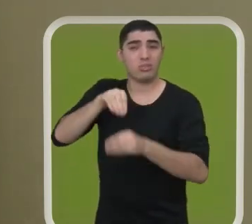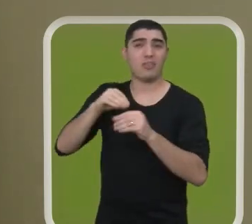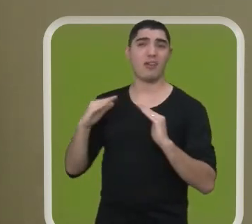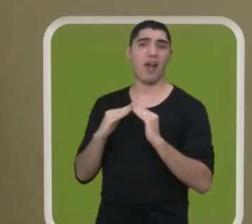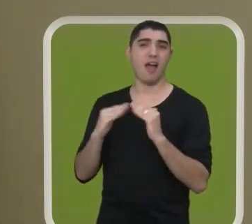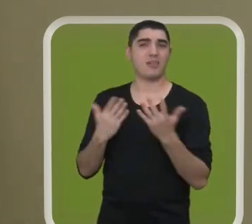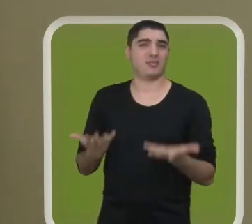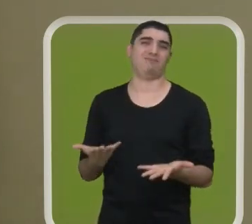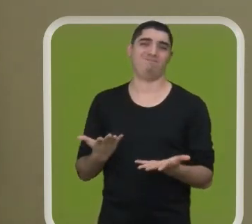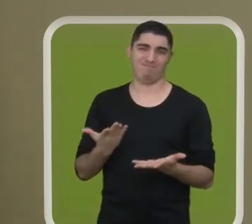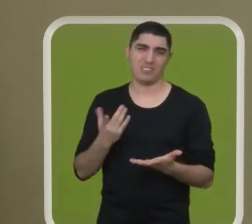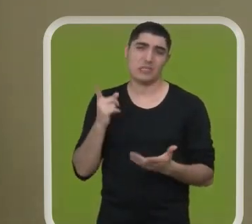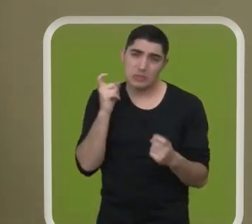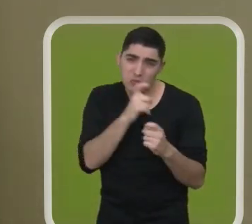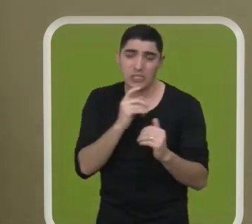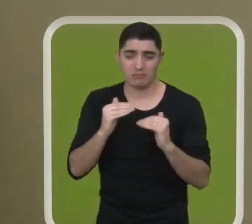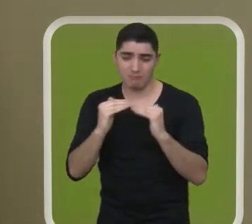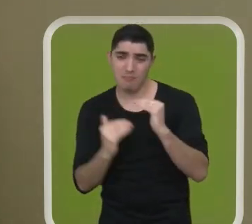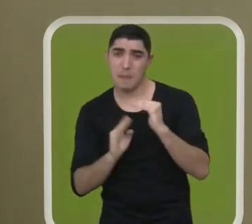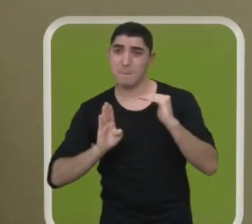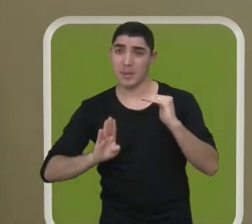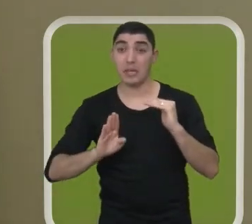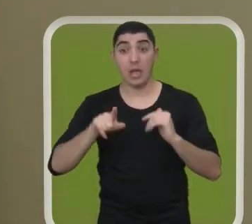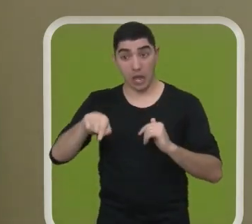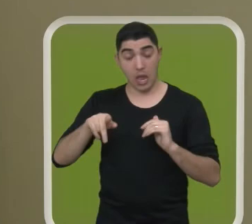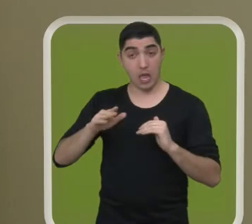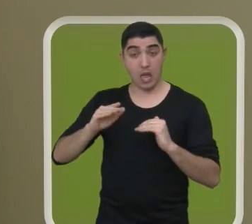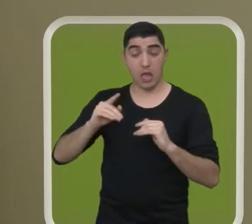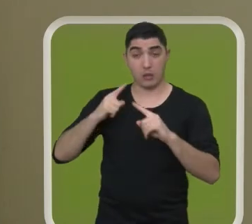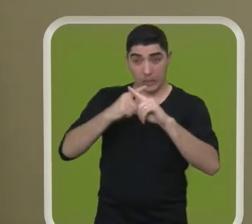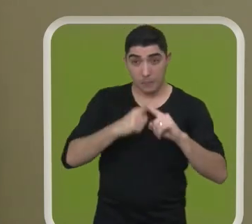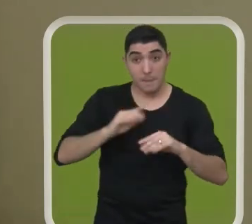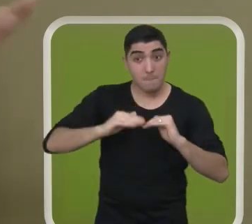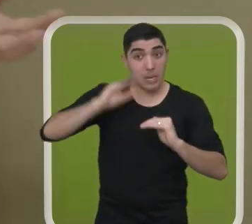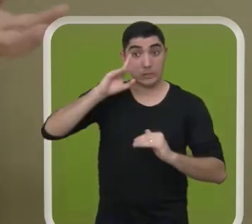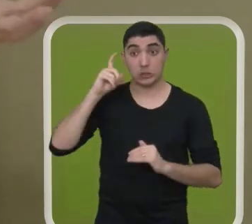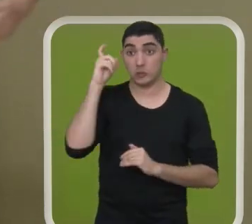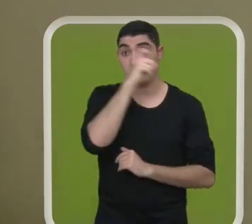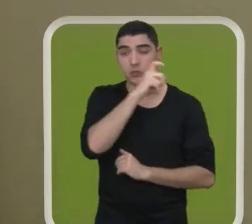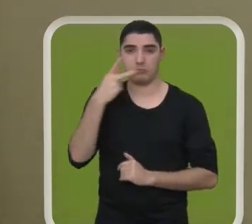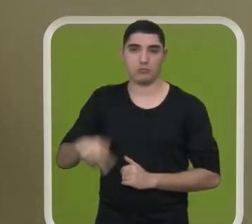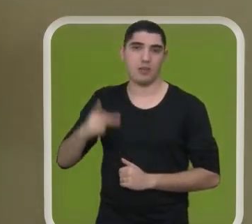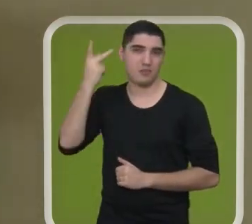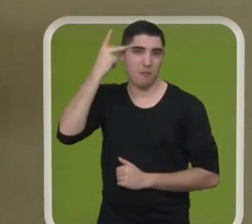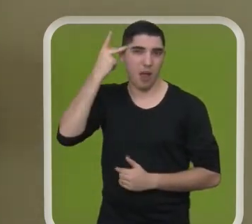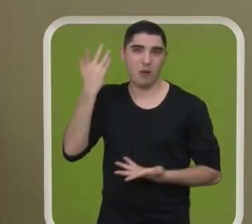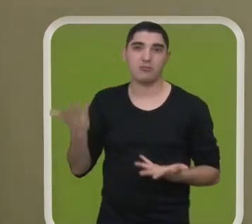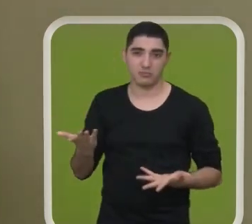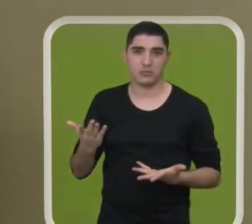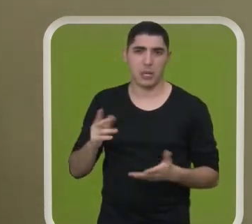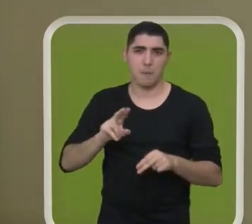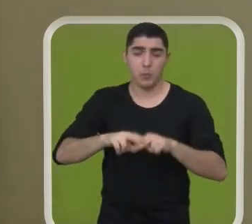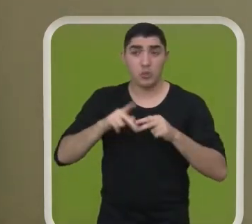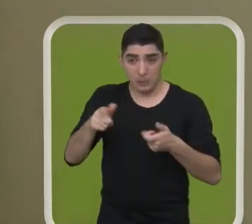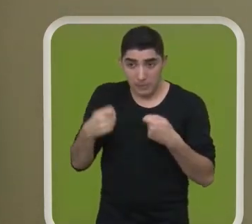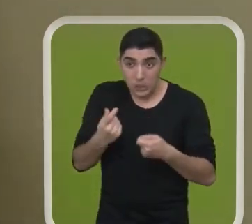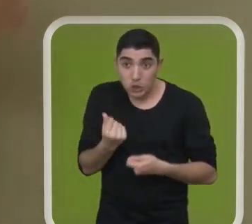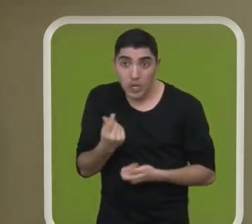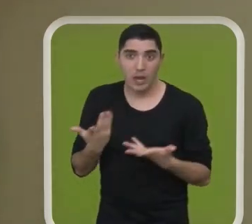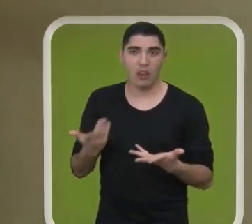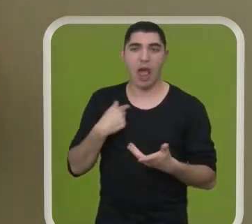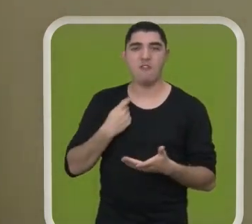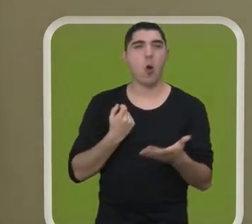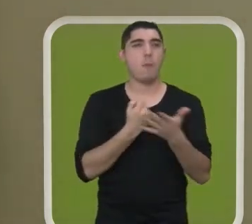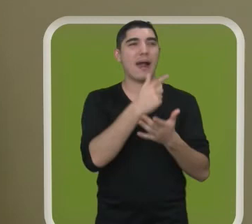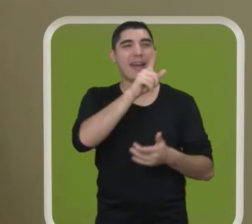eu diria que é um dos campeonatos, se não for o campeonato mais difícil do estado de São Paulo. Você não tem, se tiver dinheiro, um clube, você vai contratar um Neymar,